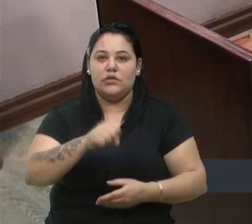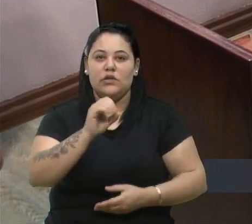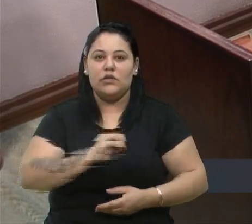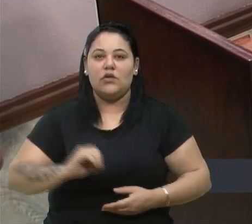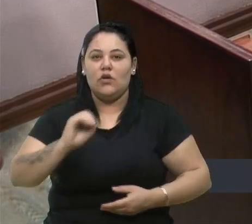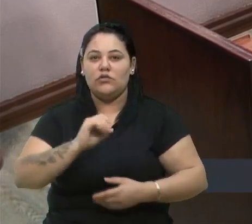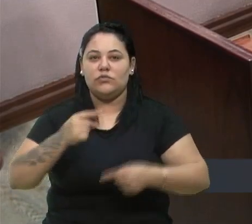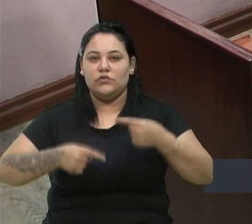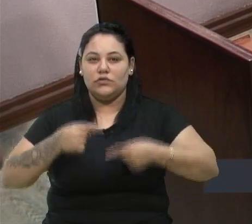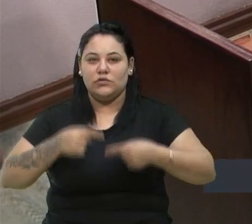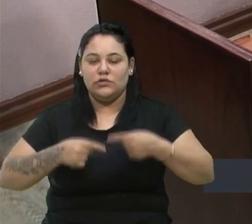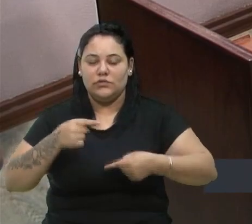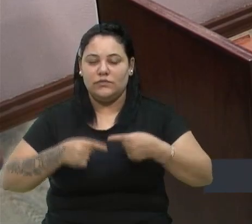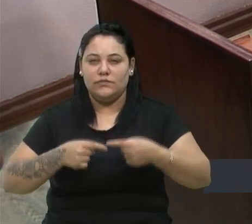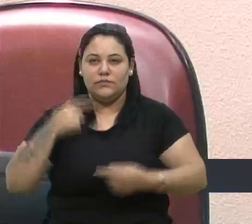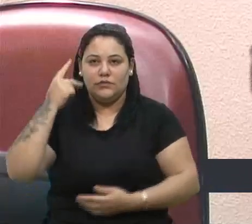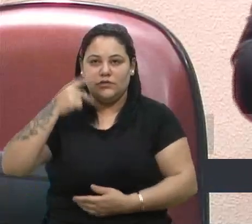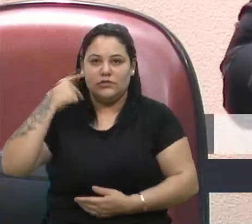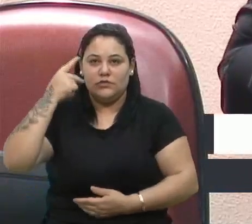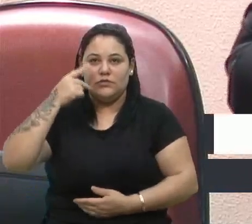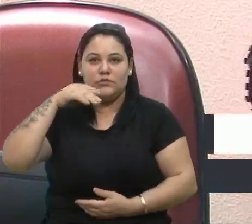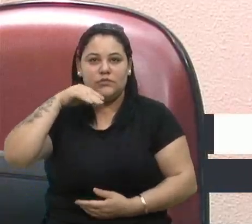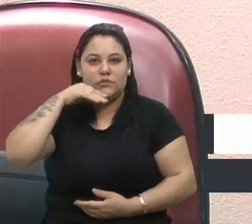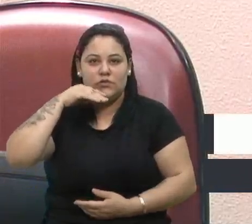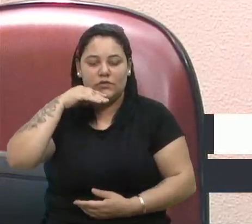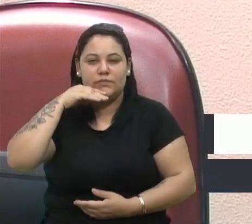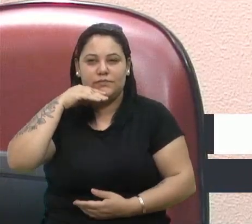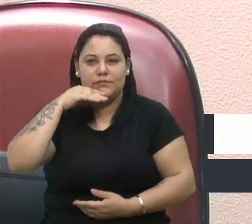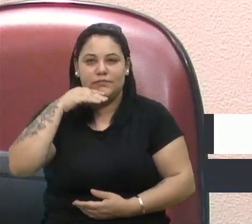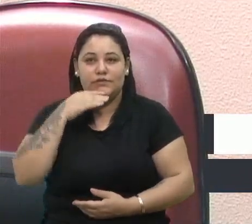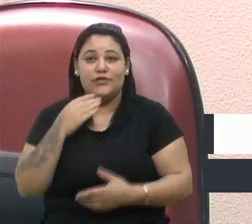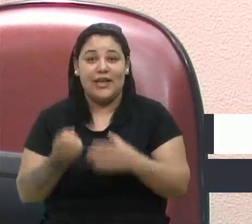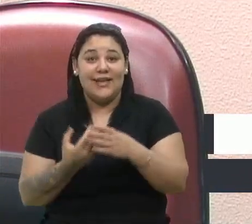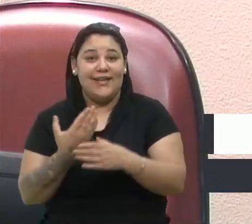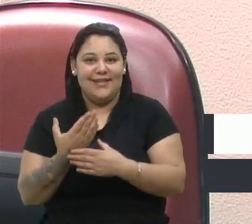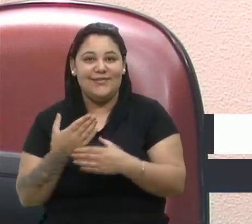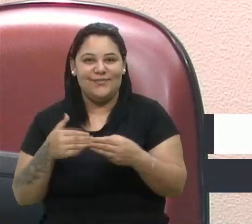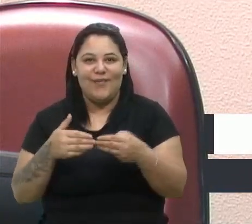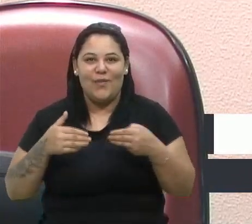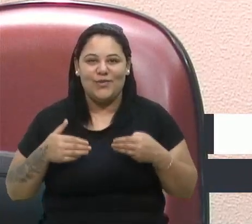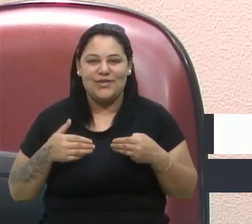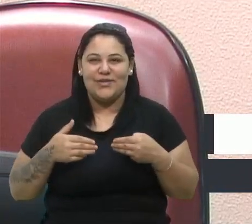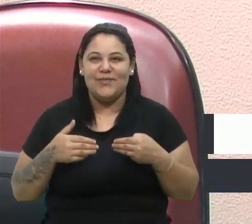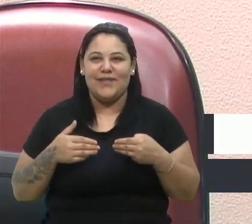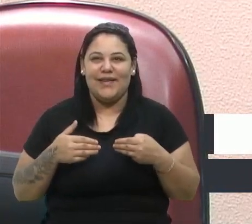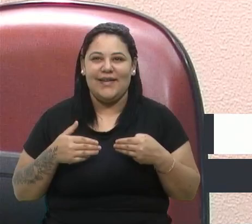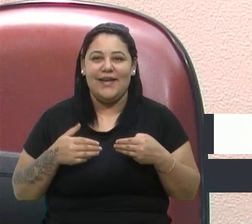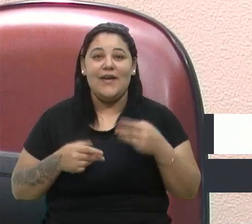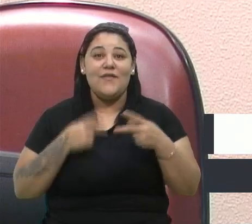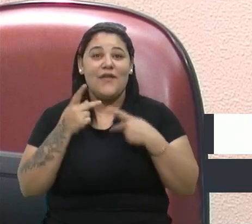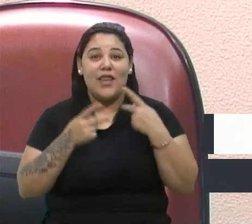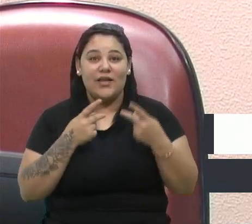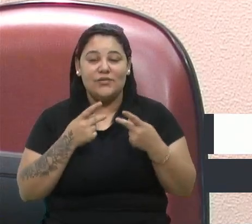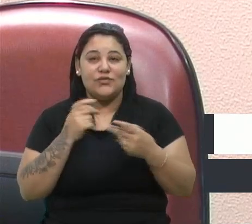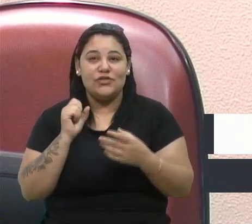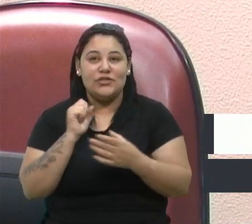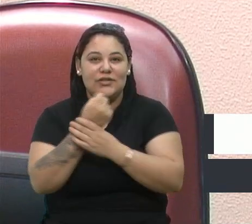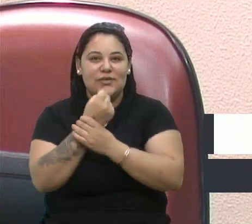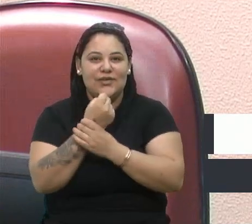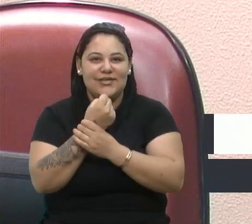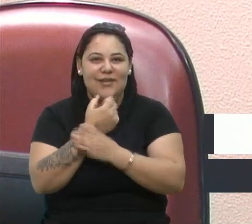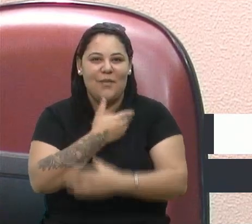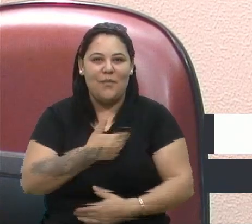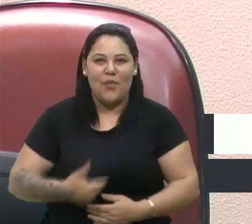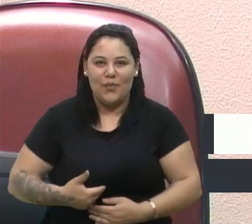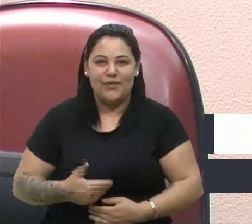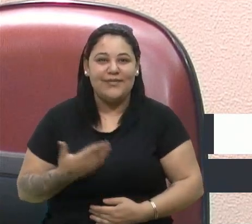vereador Bortola, quando a gente está fazendo uma moção, né, e falando de segurança pública, né, vereador Scalco,